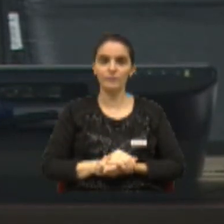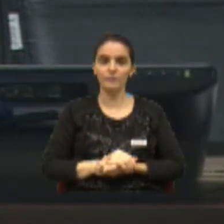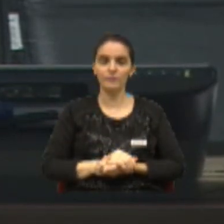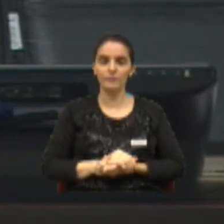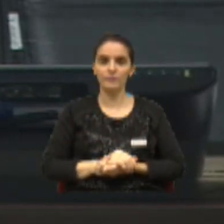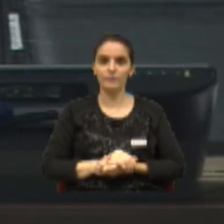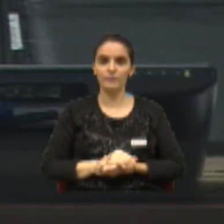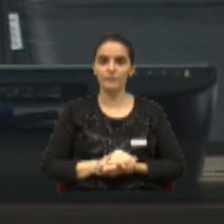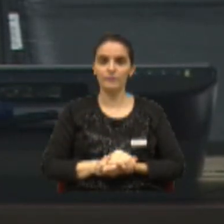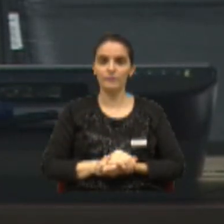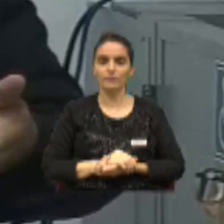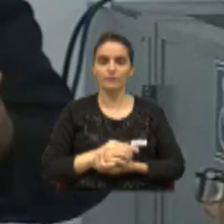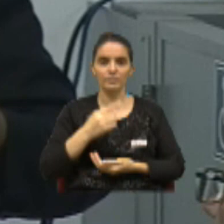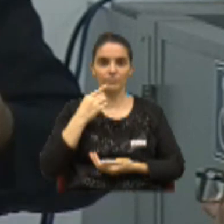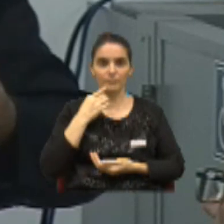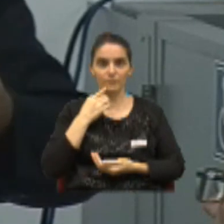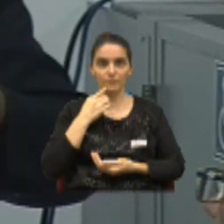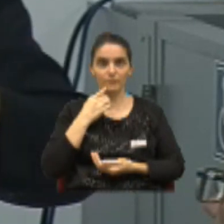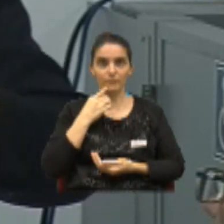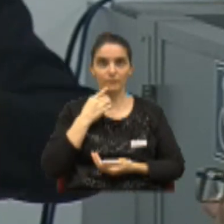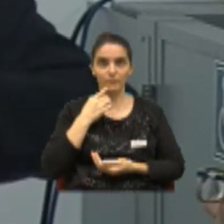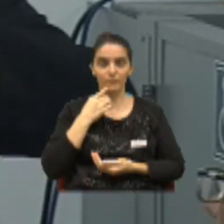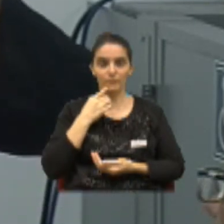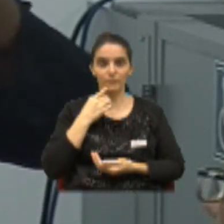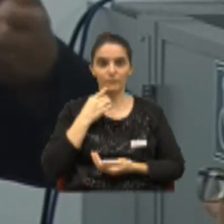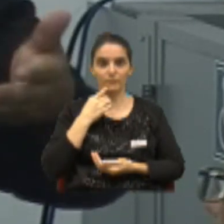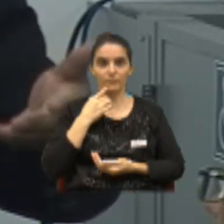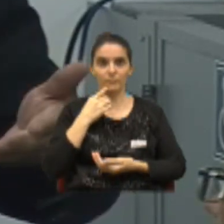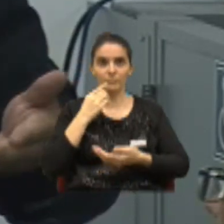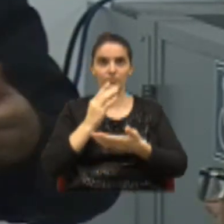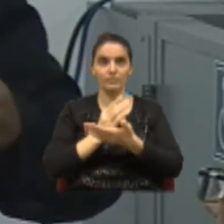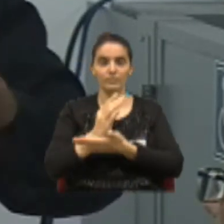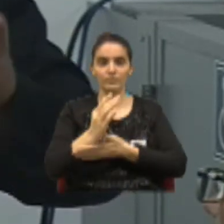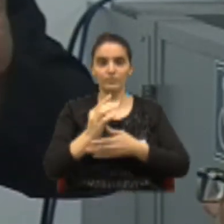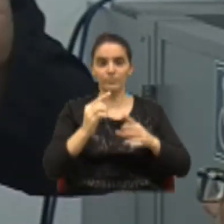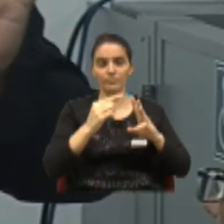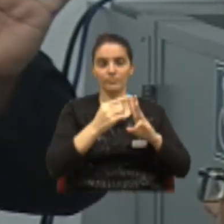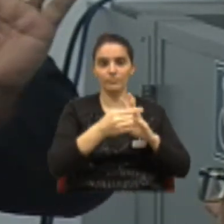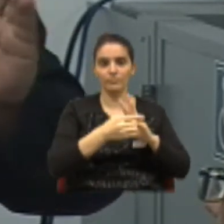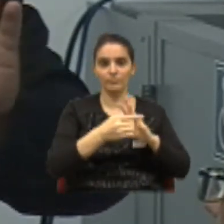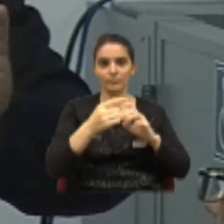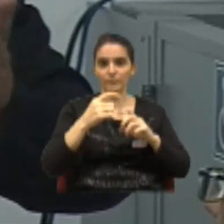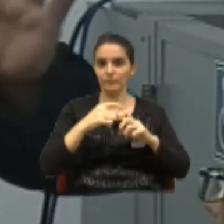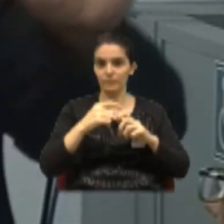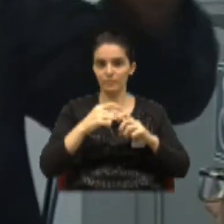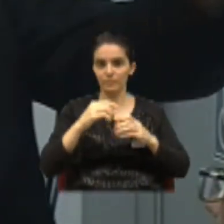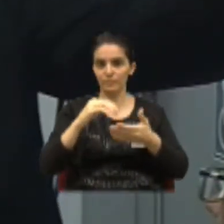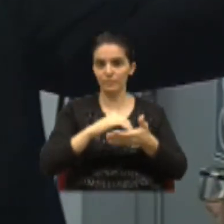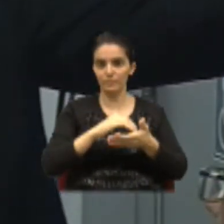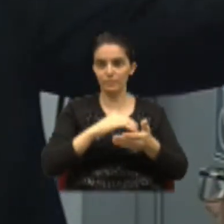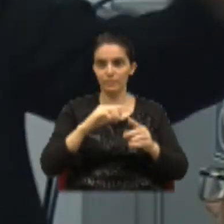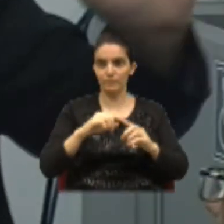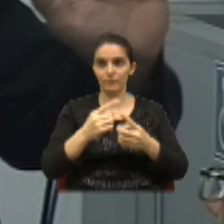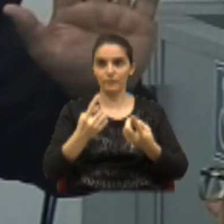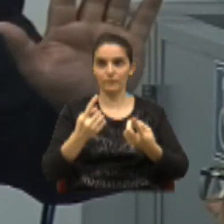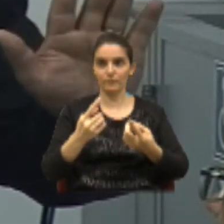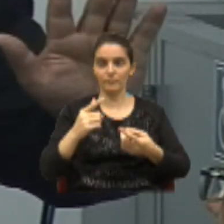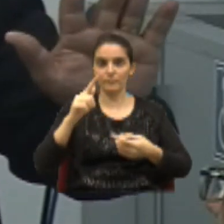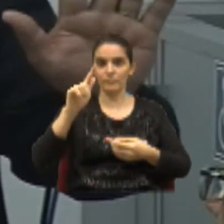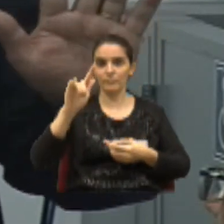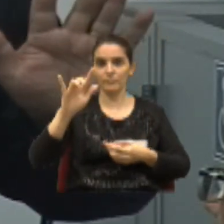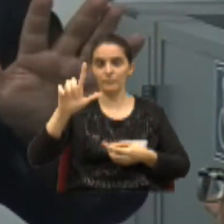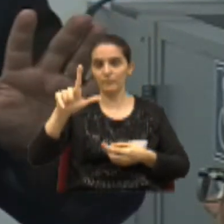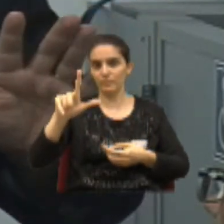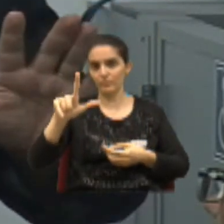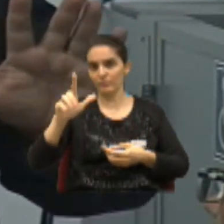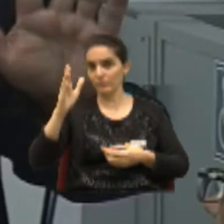Eu aprovo qualquer um dos 3 como secretário, mas não quero tirar também o mérito do Gil, que